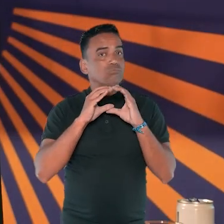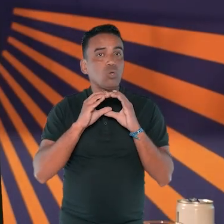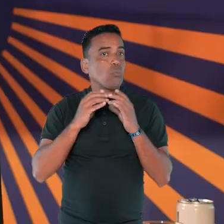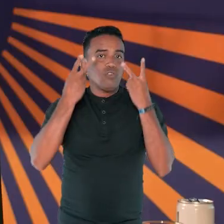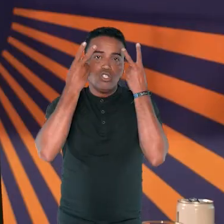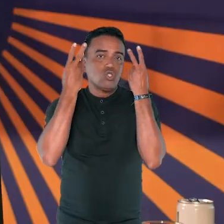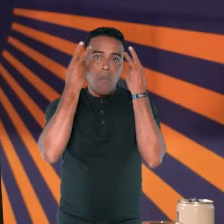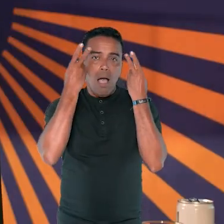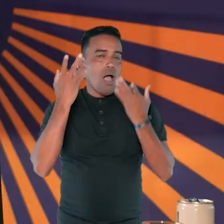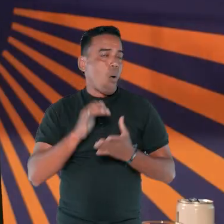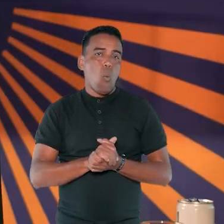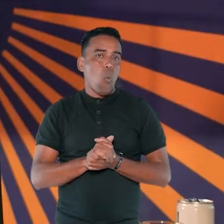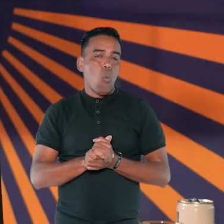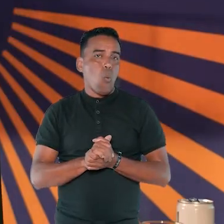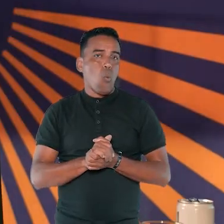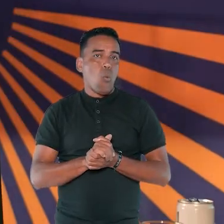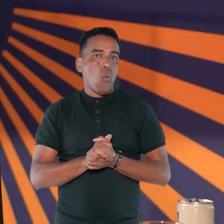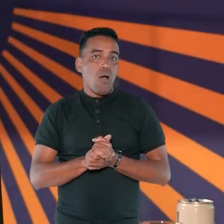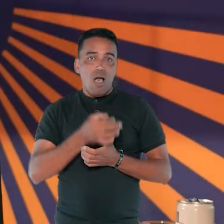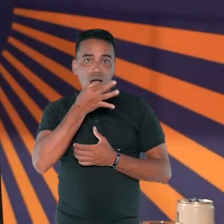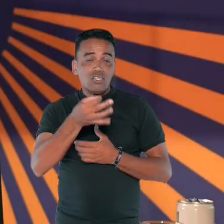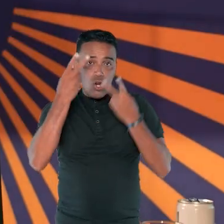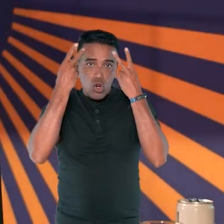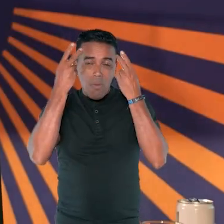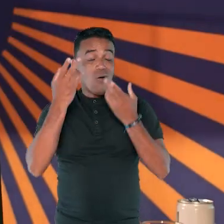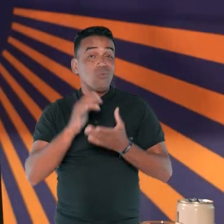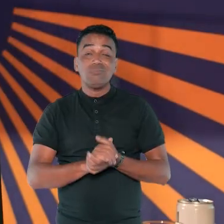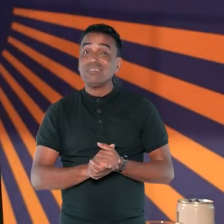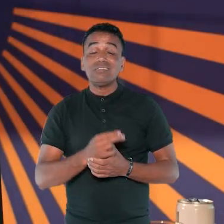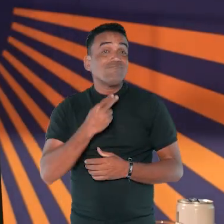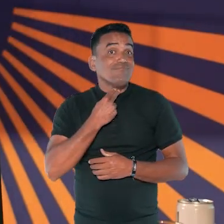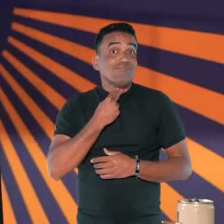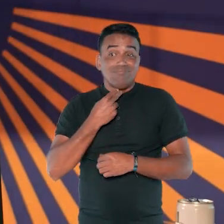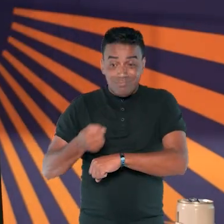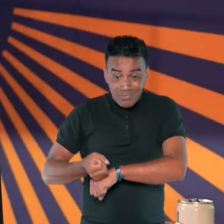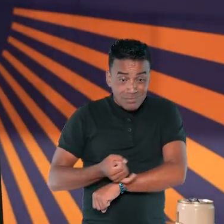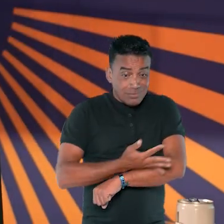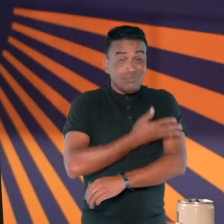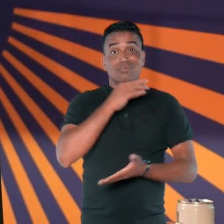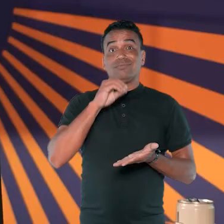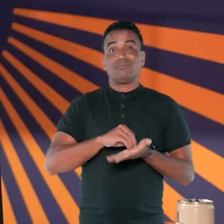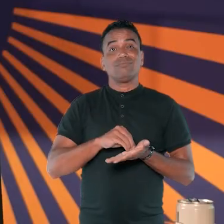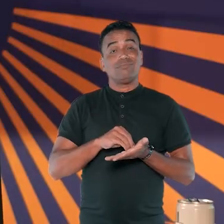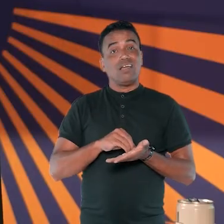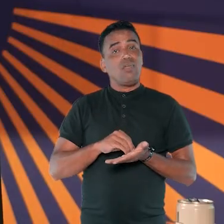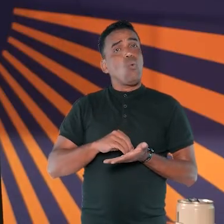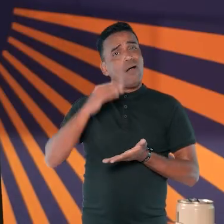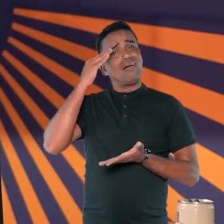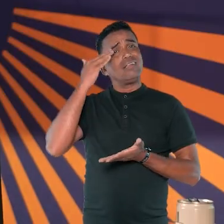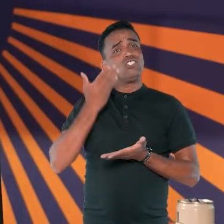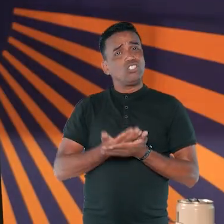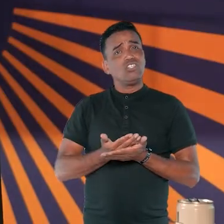não fizesse parte. Mas este é um fenômeno também que eu acredito que vai